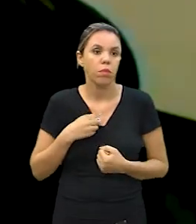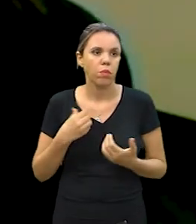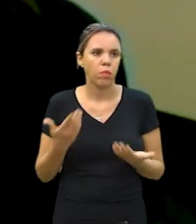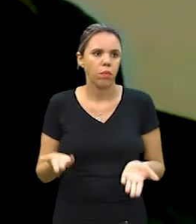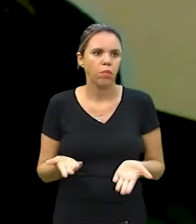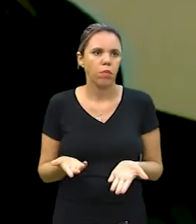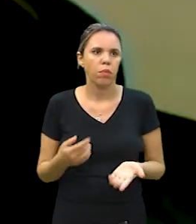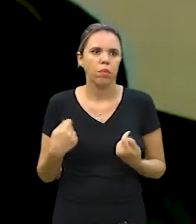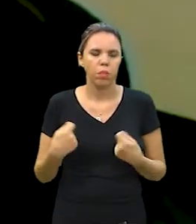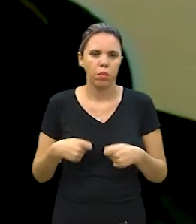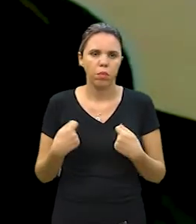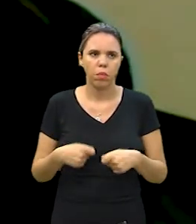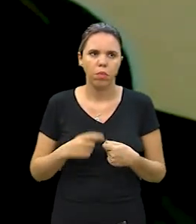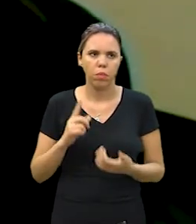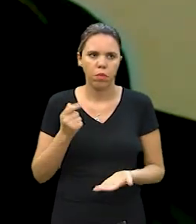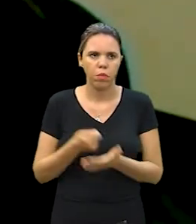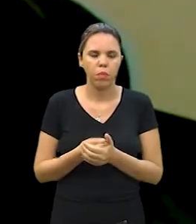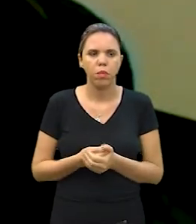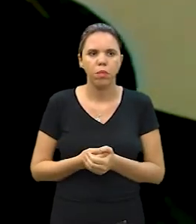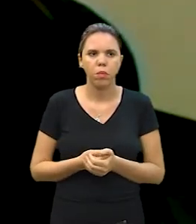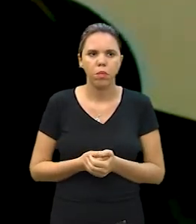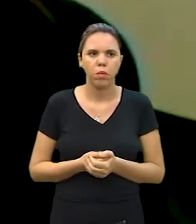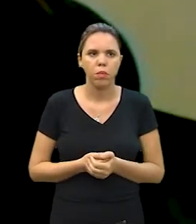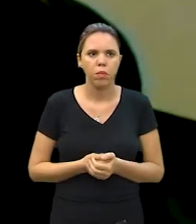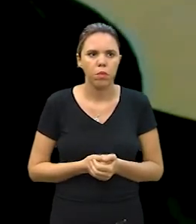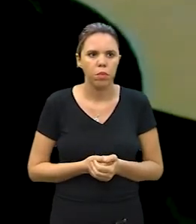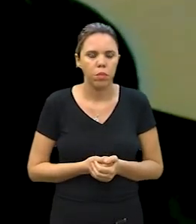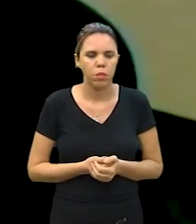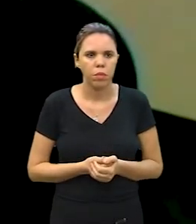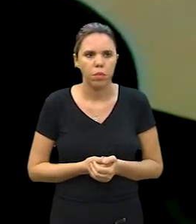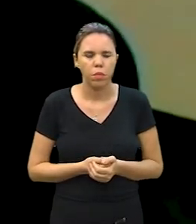enfim, que nós precisamos garantir. Então, assim,